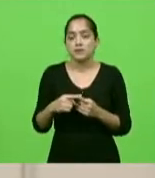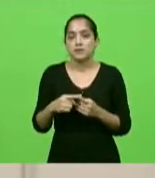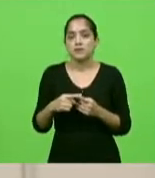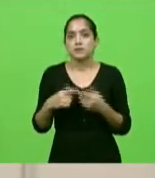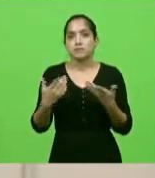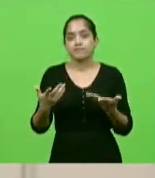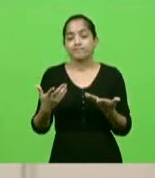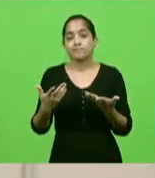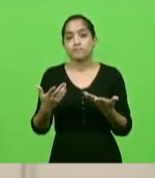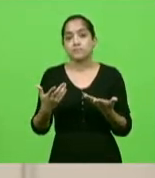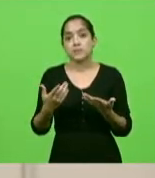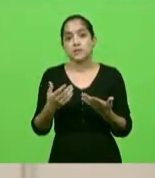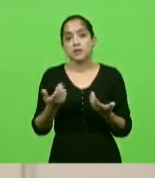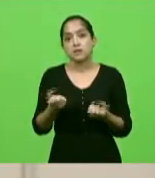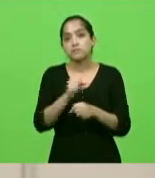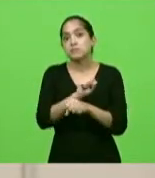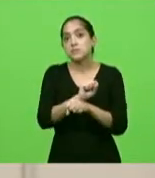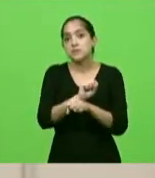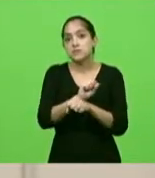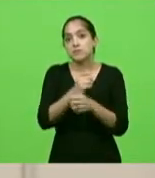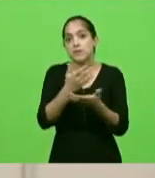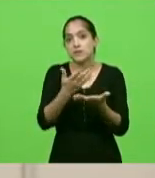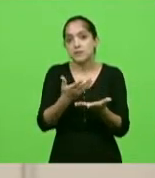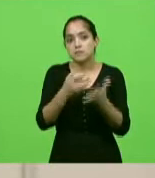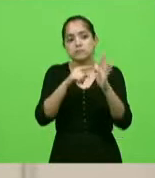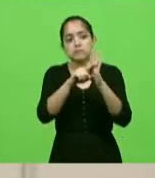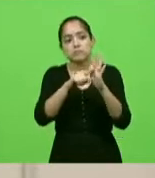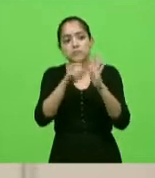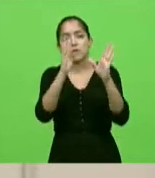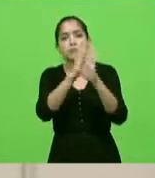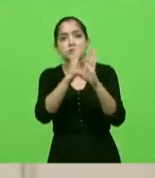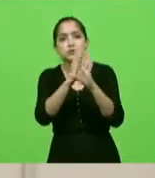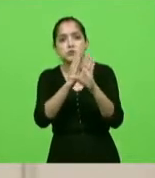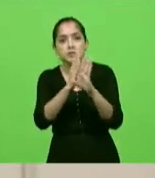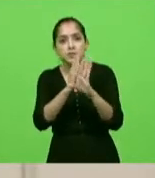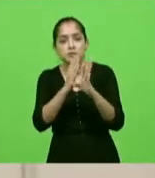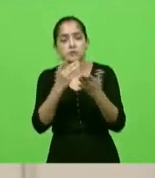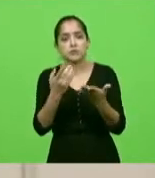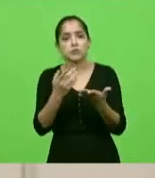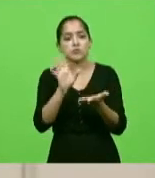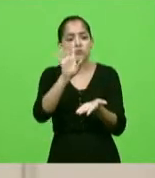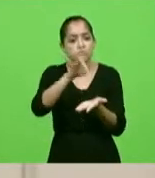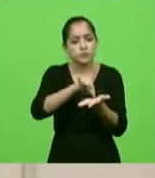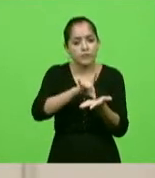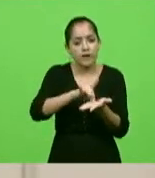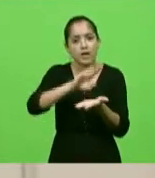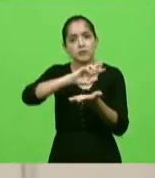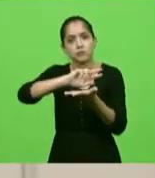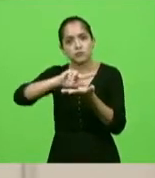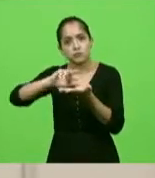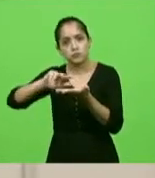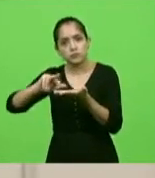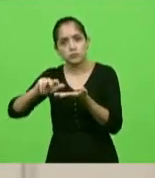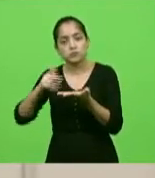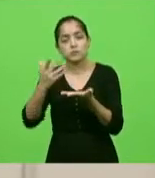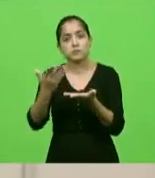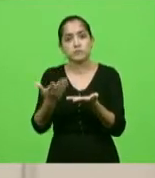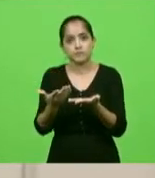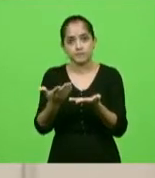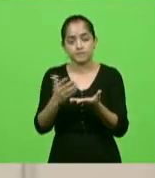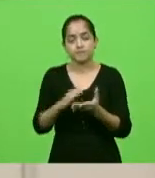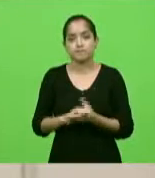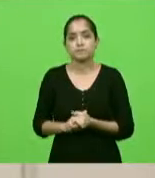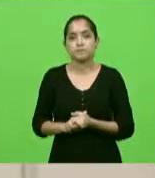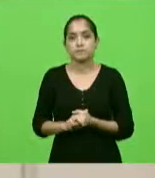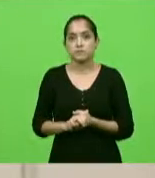muito se espera em termos de apuração dos fatos em relação a